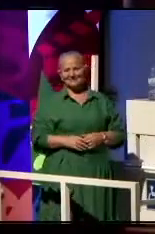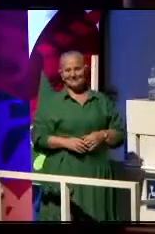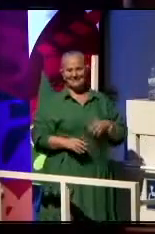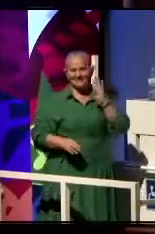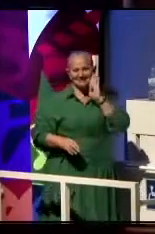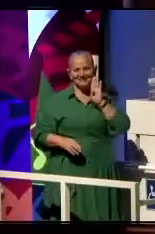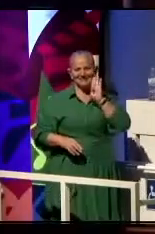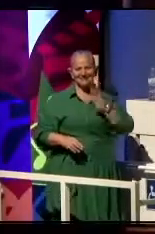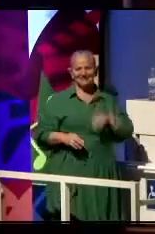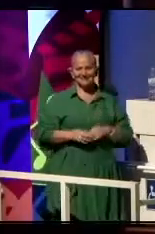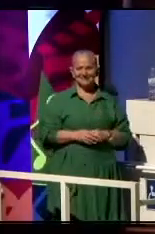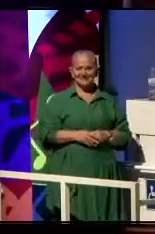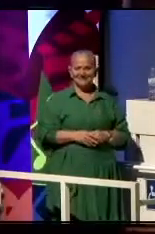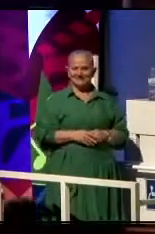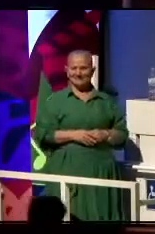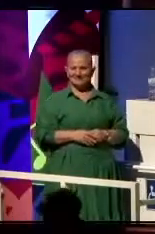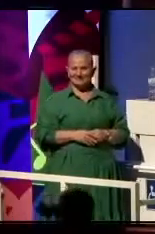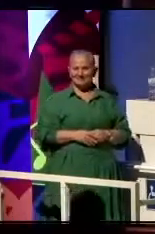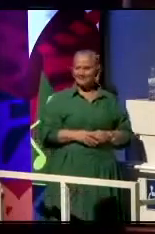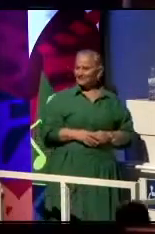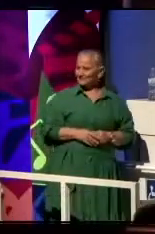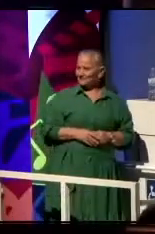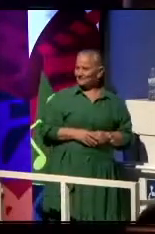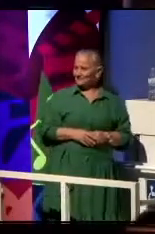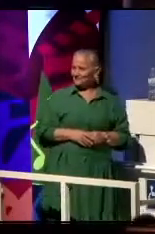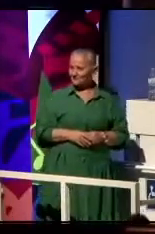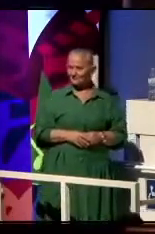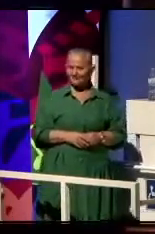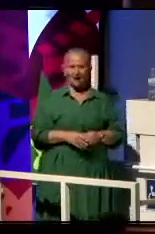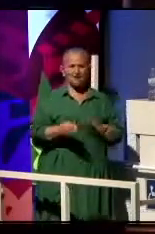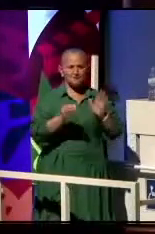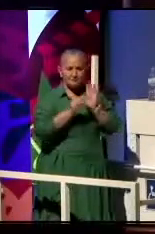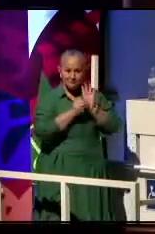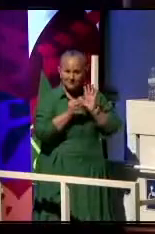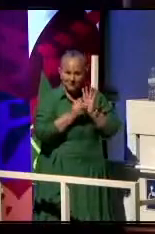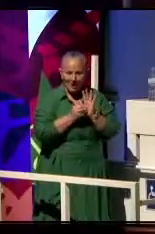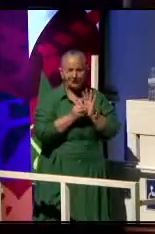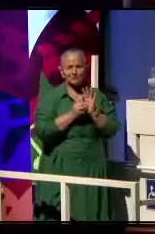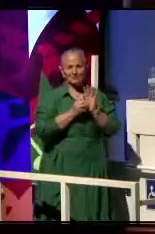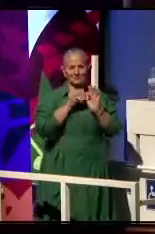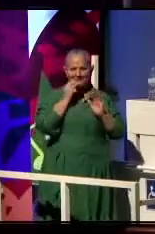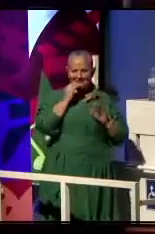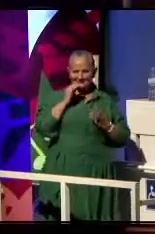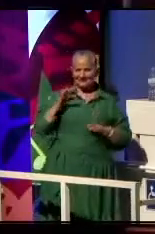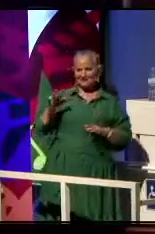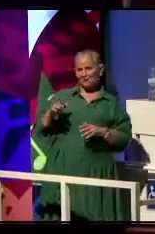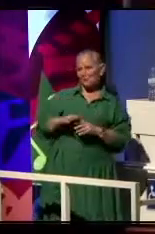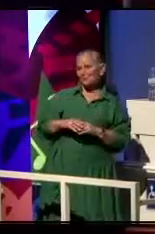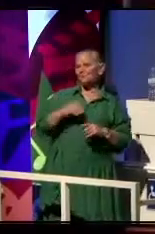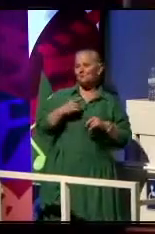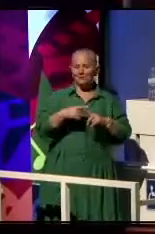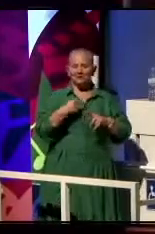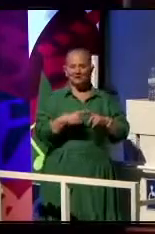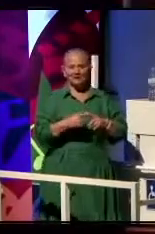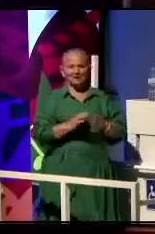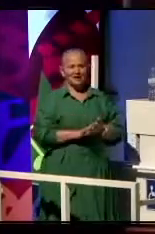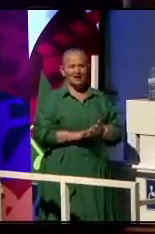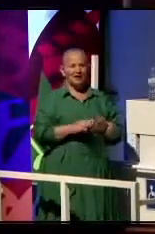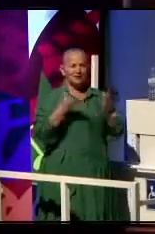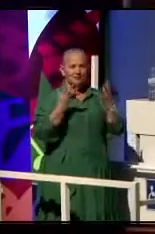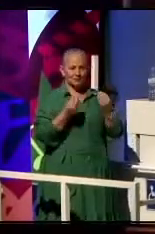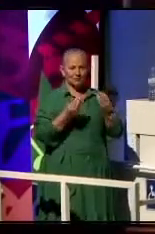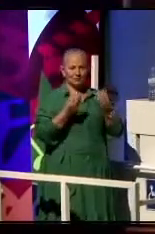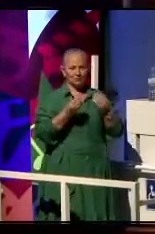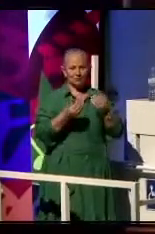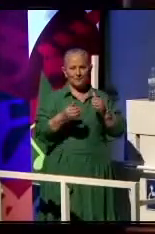A Lena falou do ponto dos músicos, né? É tanta coisa, né, Lena? Porque o ponto dos músicos na Avenida Afonso Pena é bem perto da